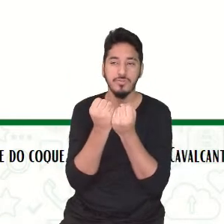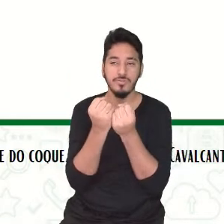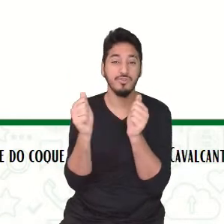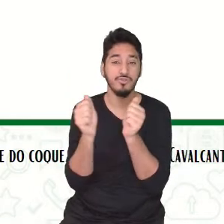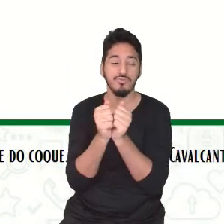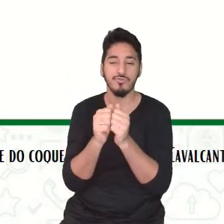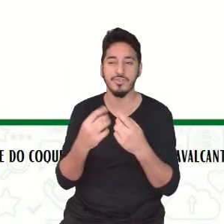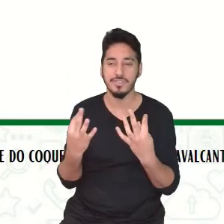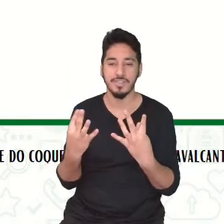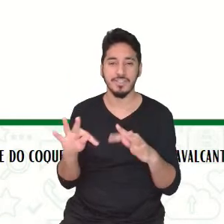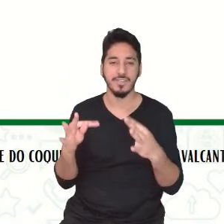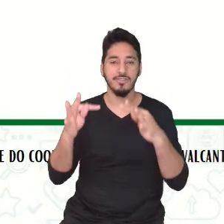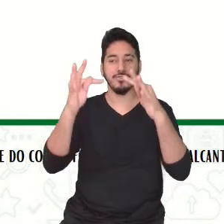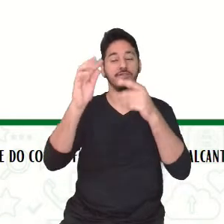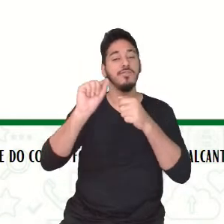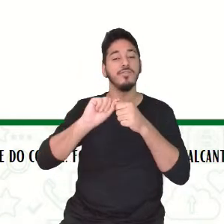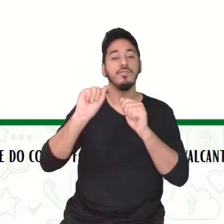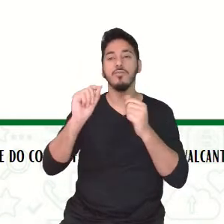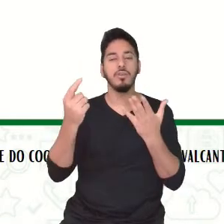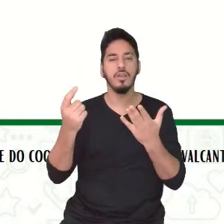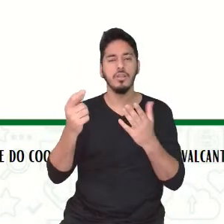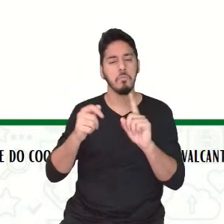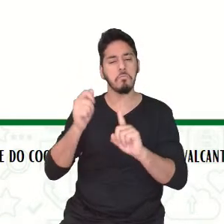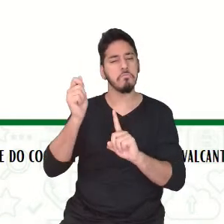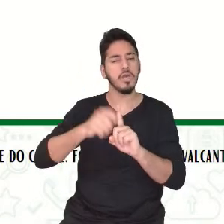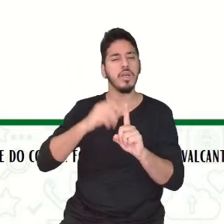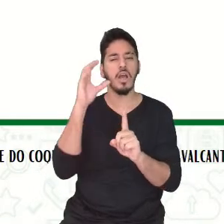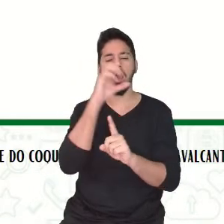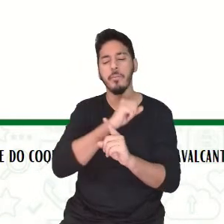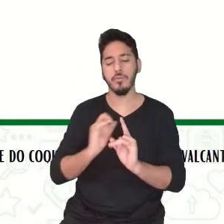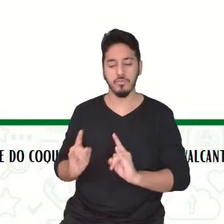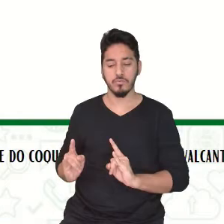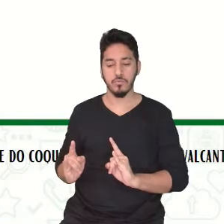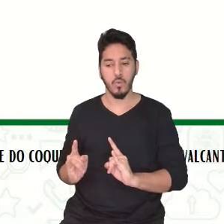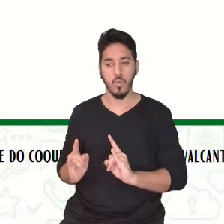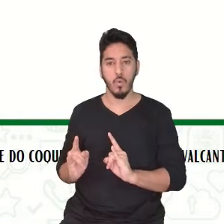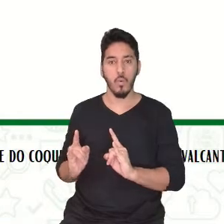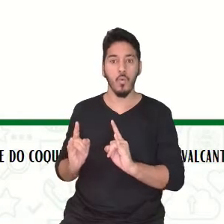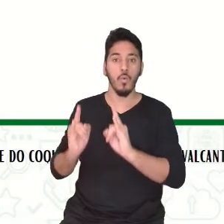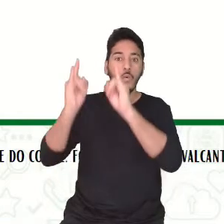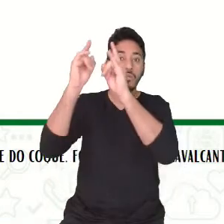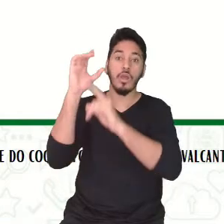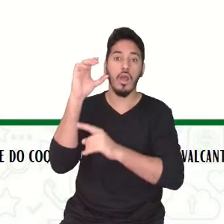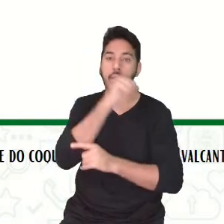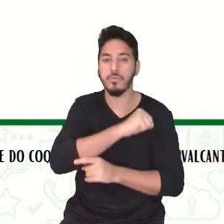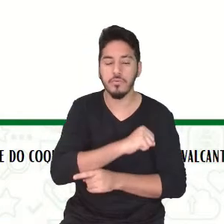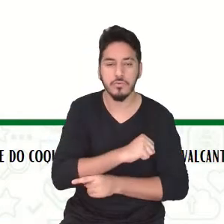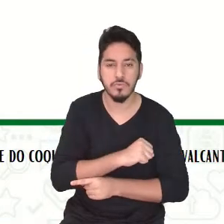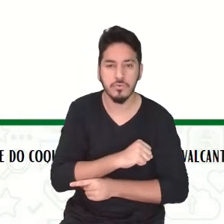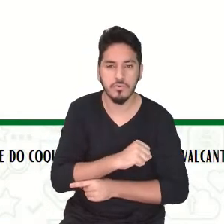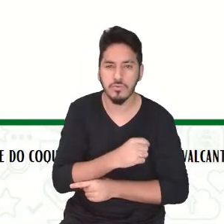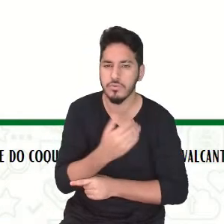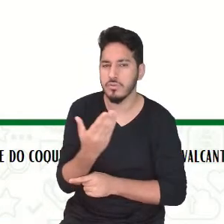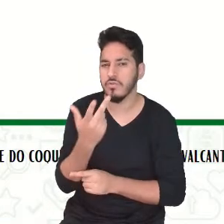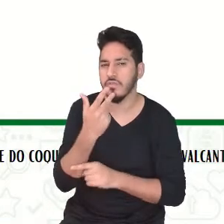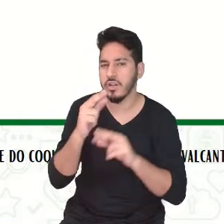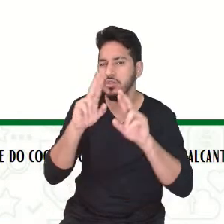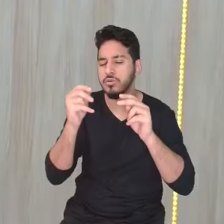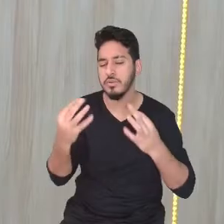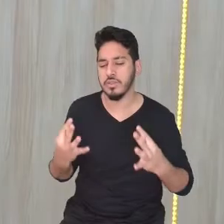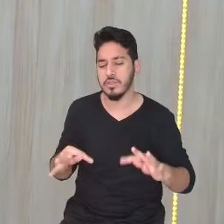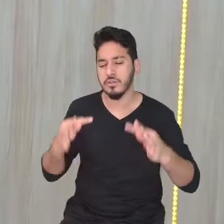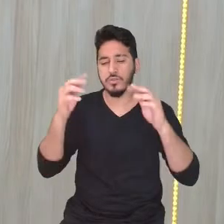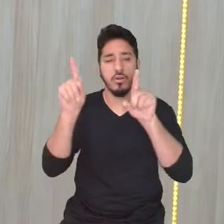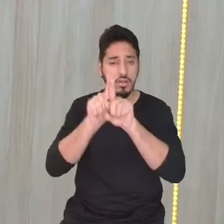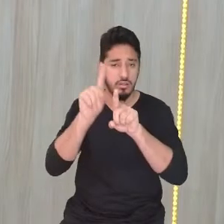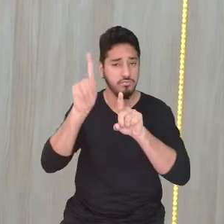essa tecnologia de fazer, em questão de meses, subir um arranha-céu desses. Então, falar em tecnologia também é falar